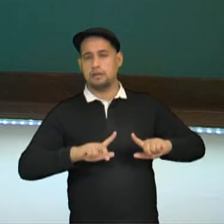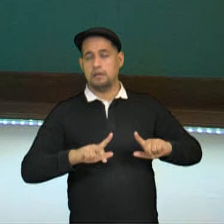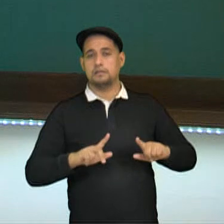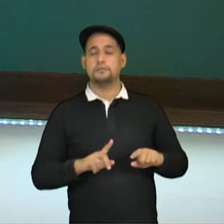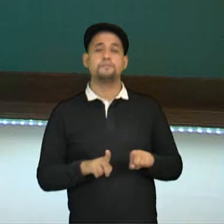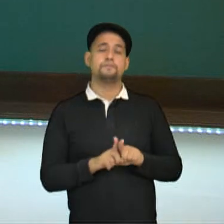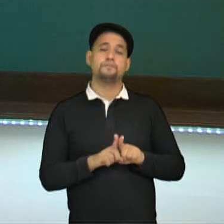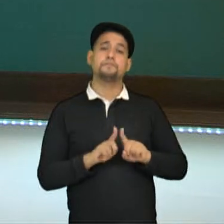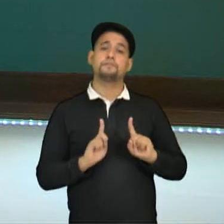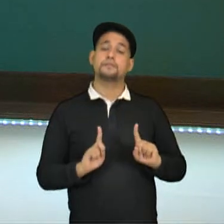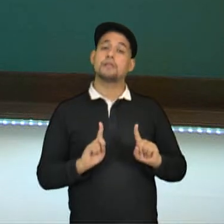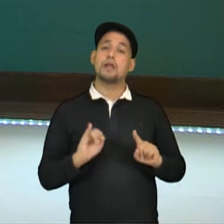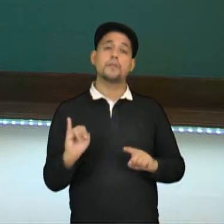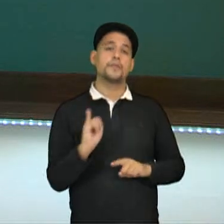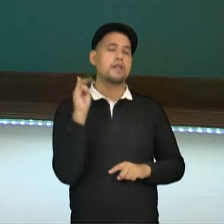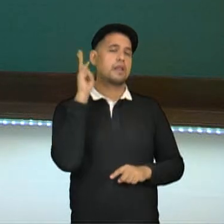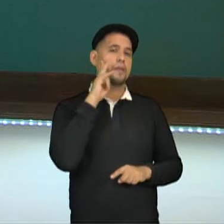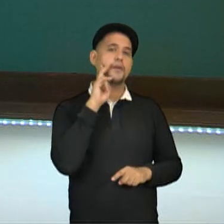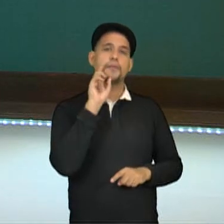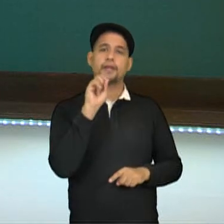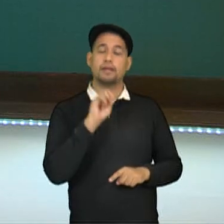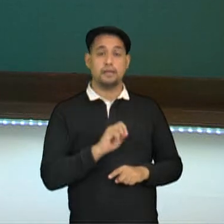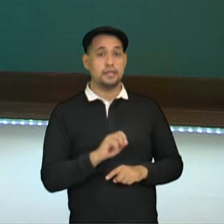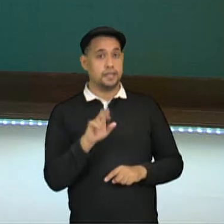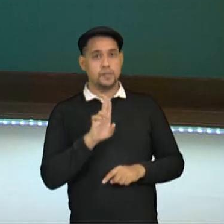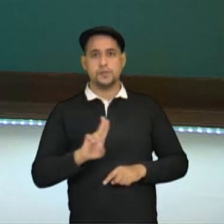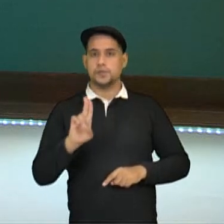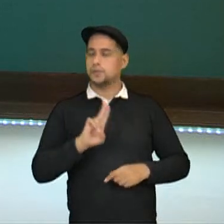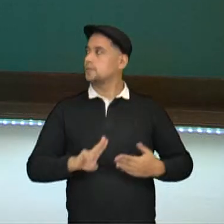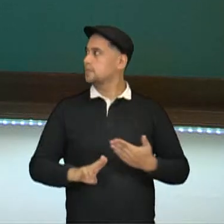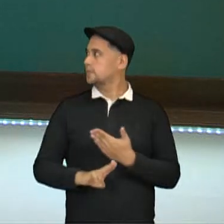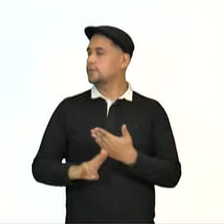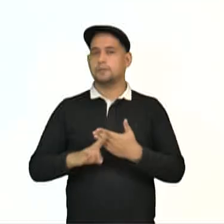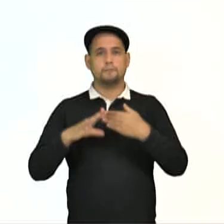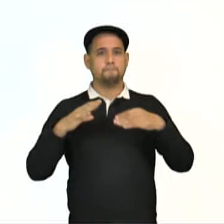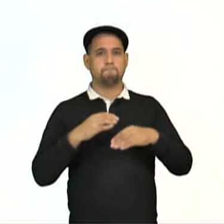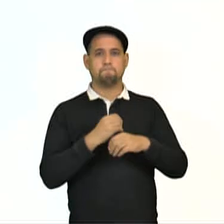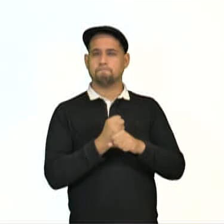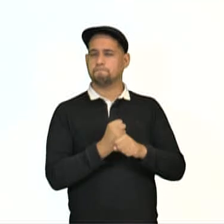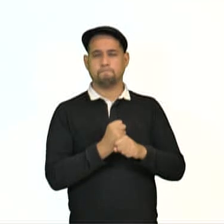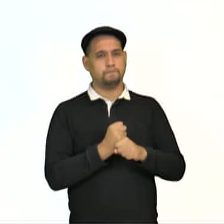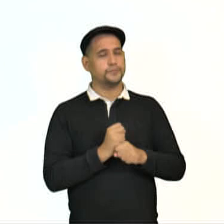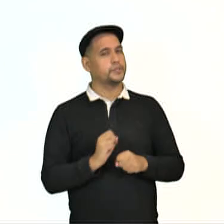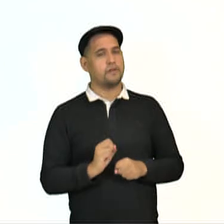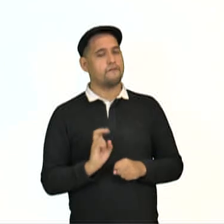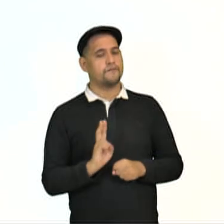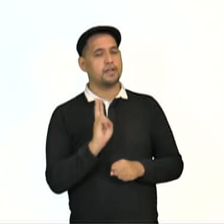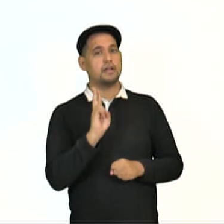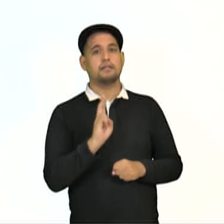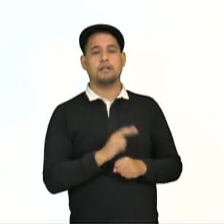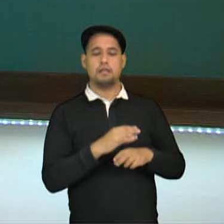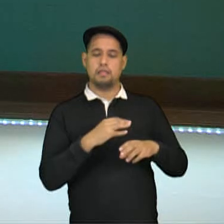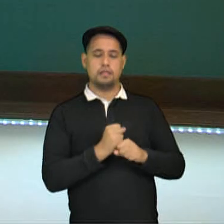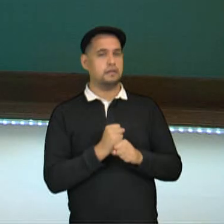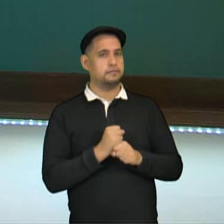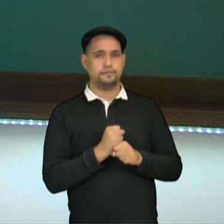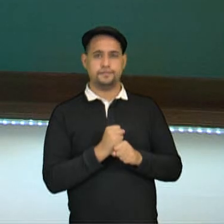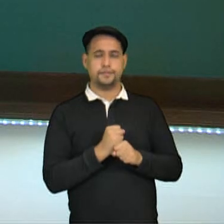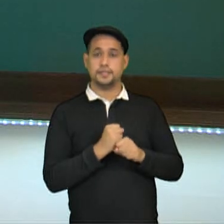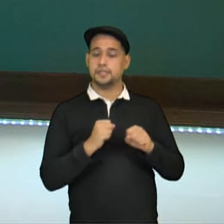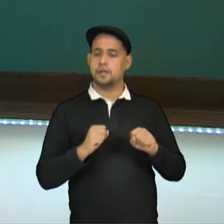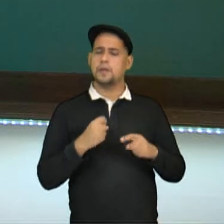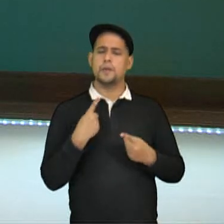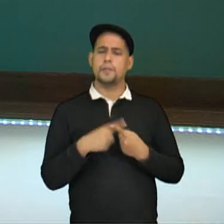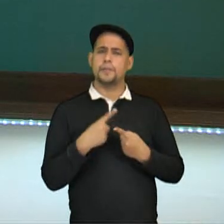tá? Então, lembrando que essa propriedade aqui comutativa não é válida na multiplicação,